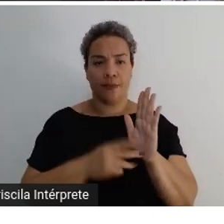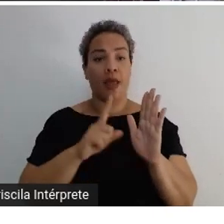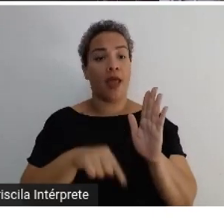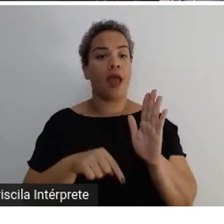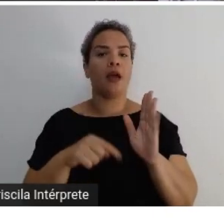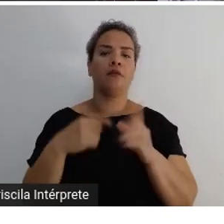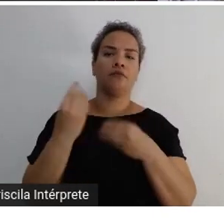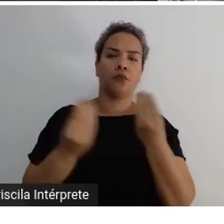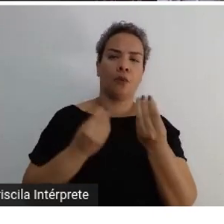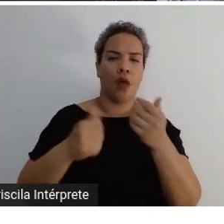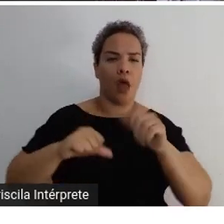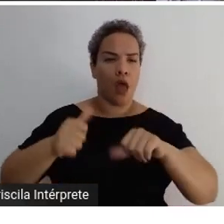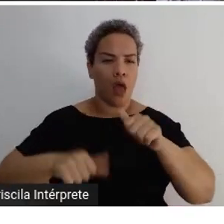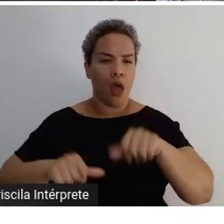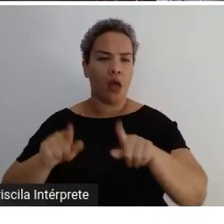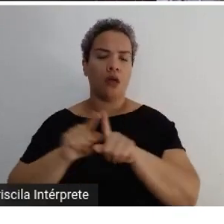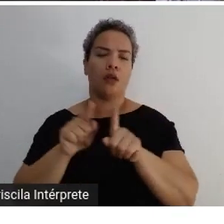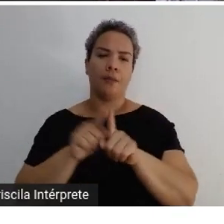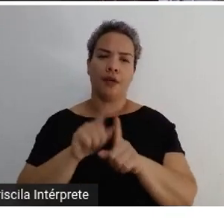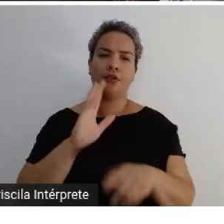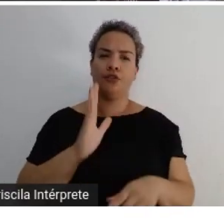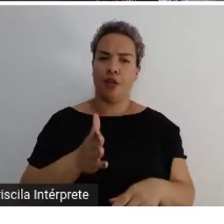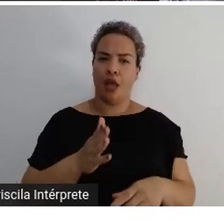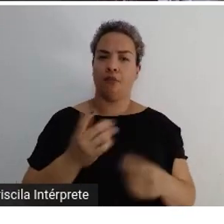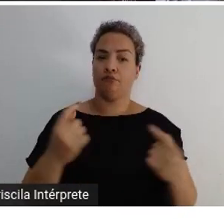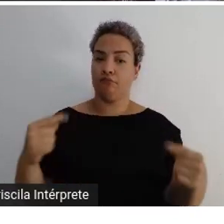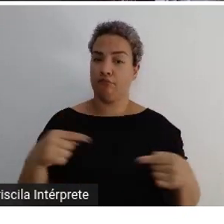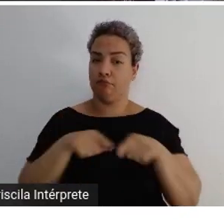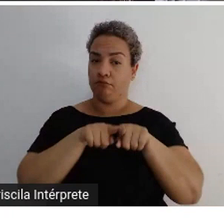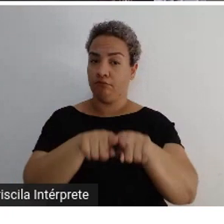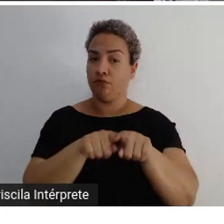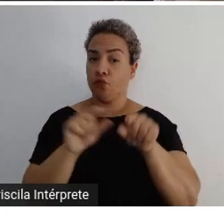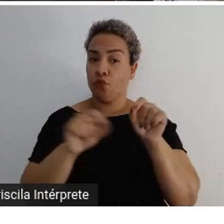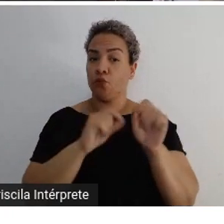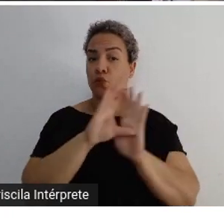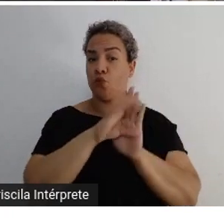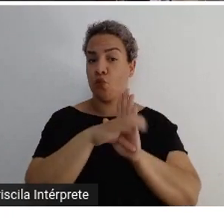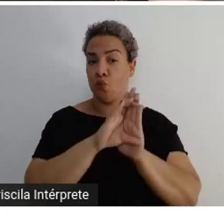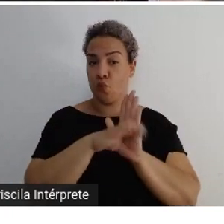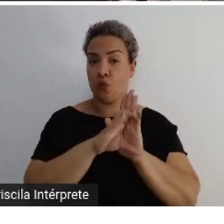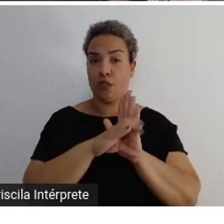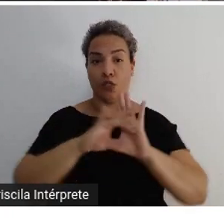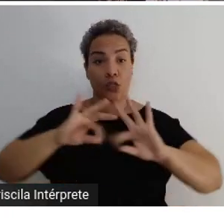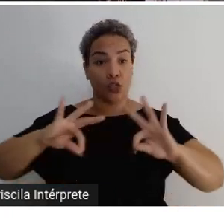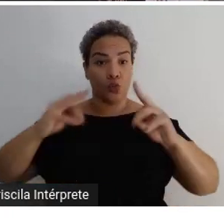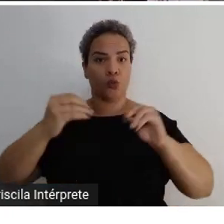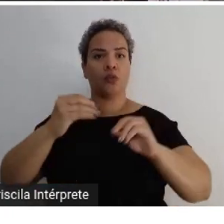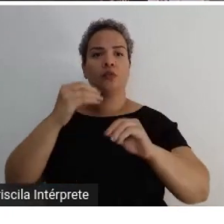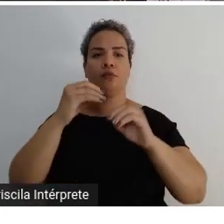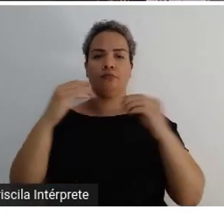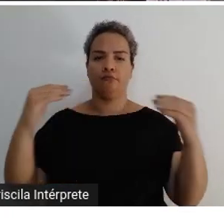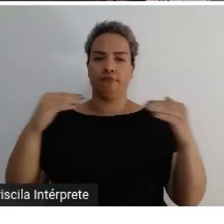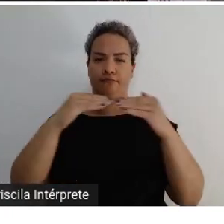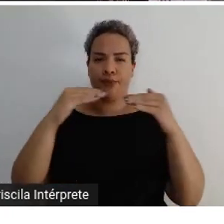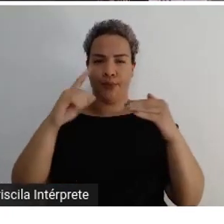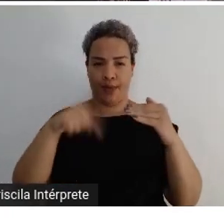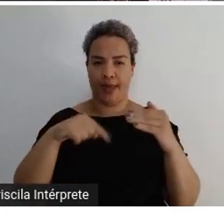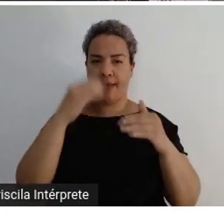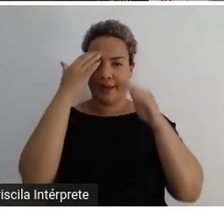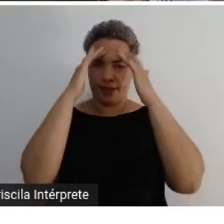métricas e métodos, eu gostaria de alinhar alguns conceitos aqui, né, para todos nós ficarmos na mesma